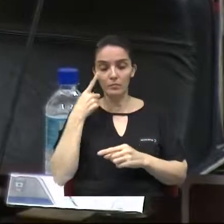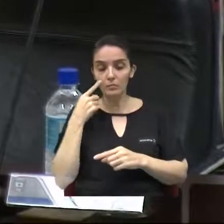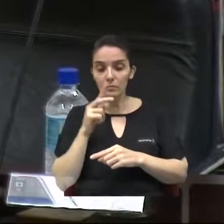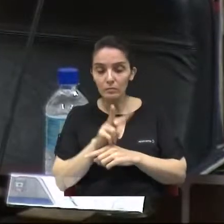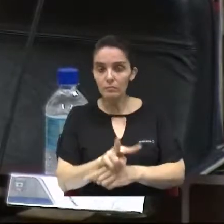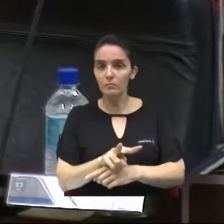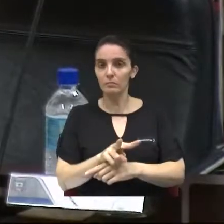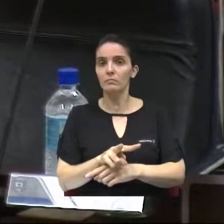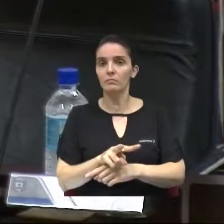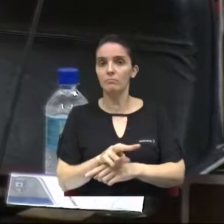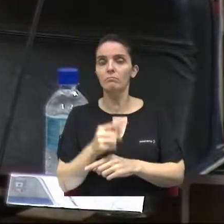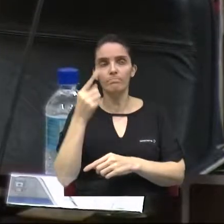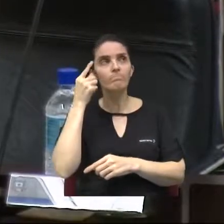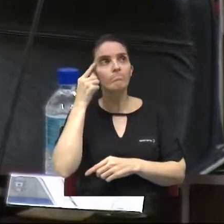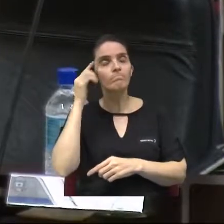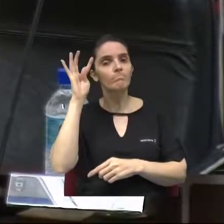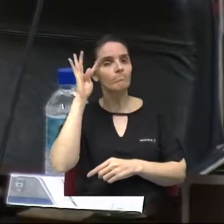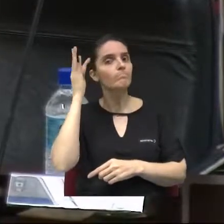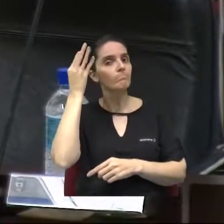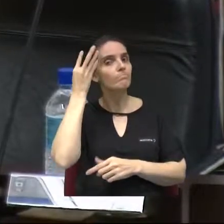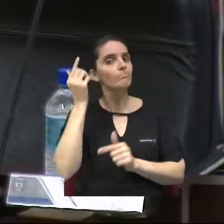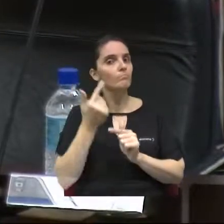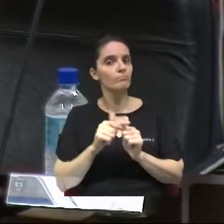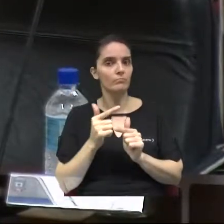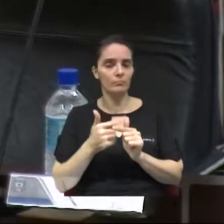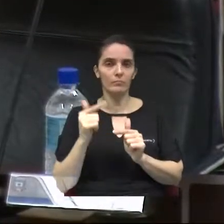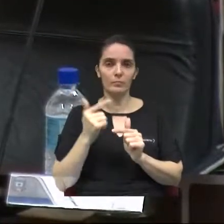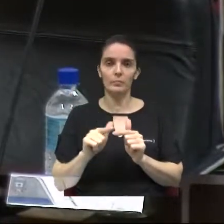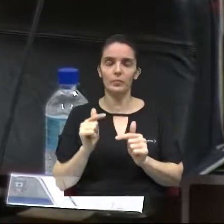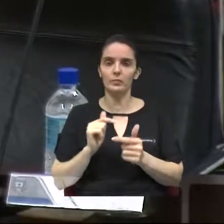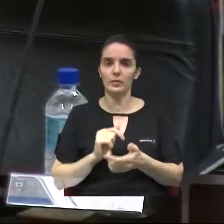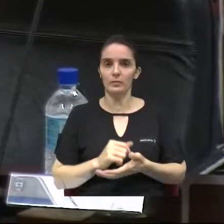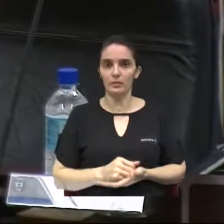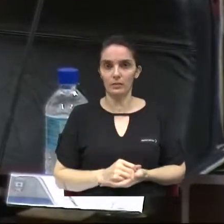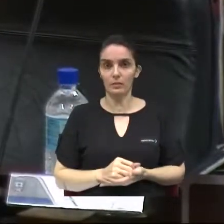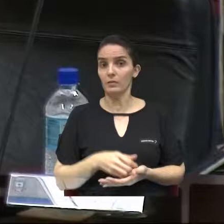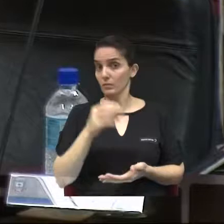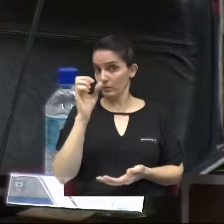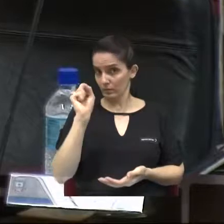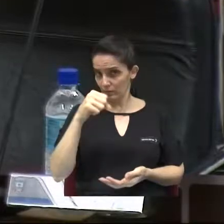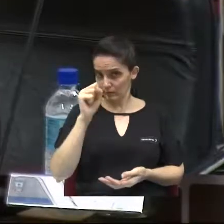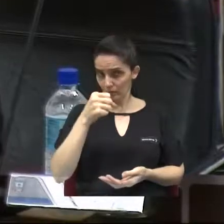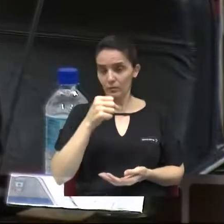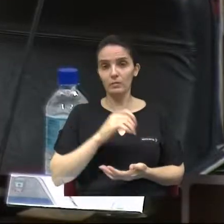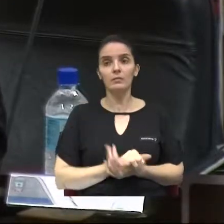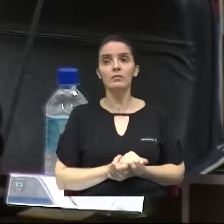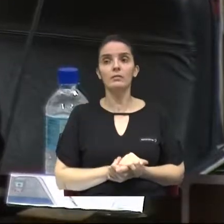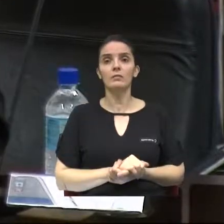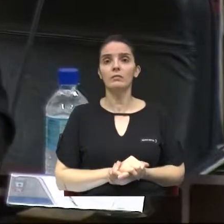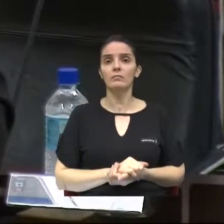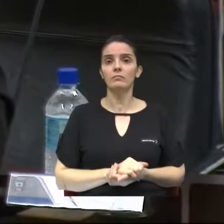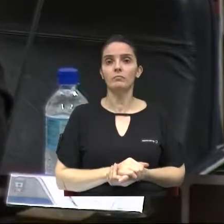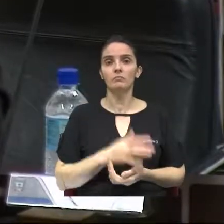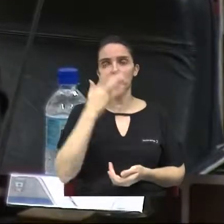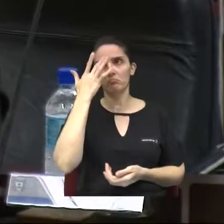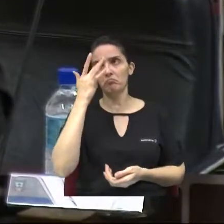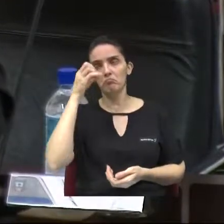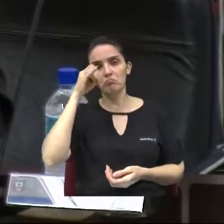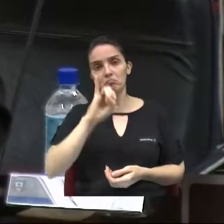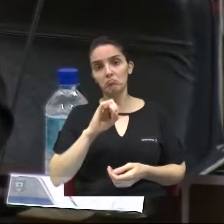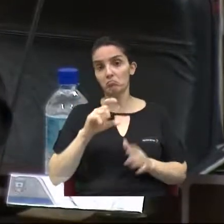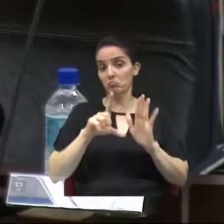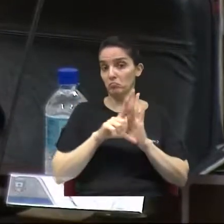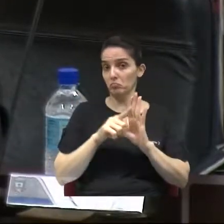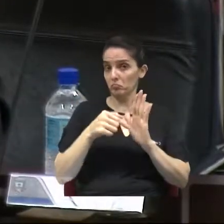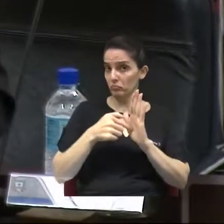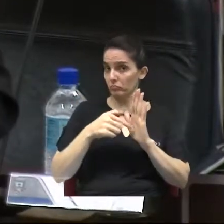espaço, eu acho que resolveria alguns problemas que nós estamos tendo no município. Logicamente que eu não sei se isso é legal perante a lei,